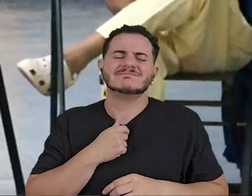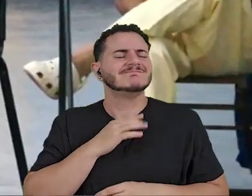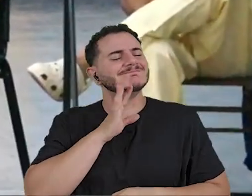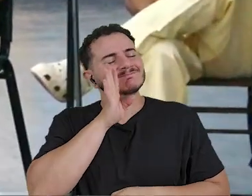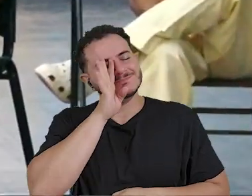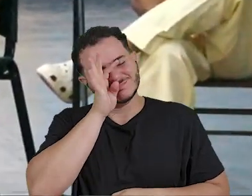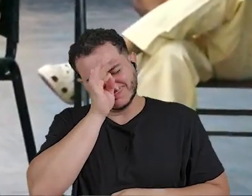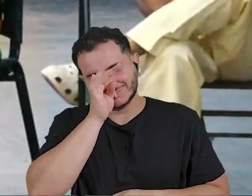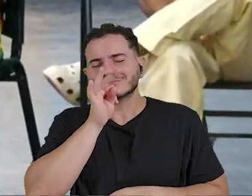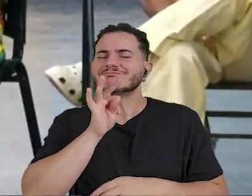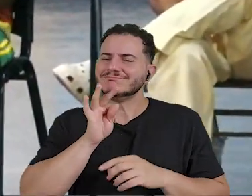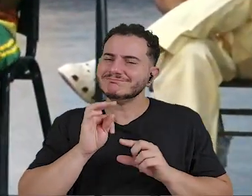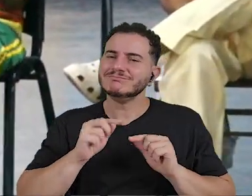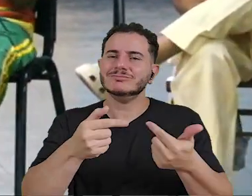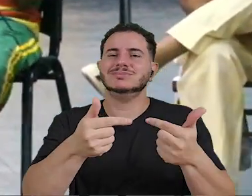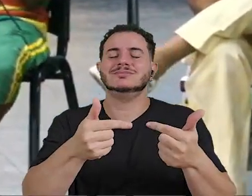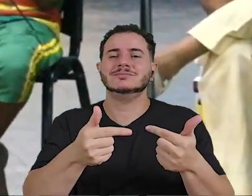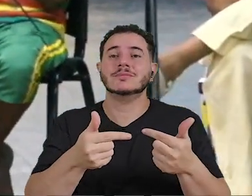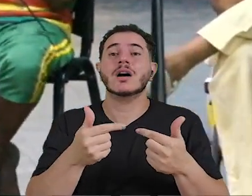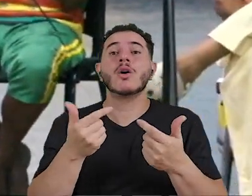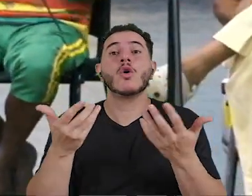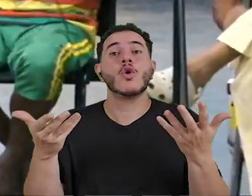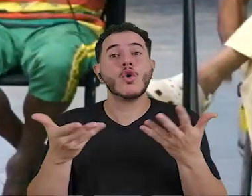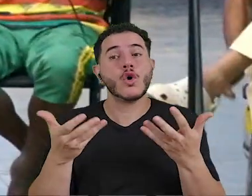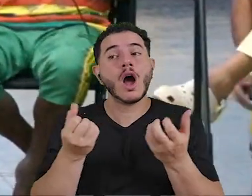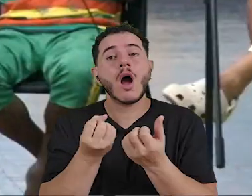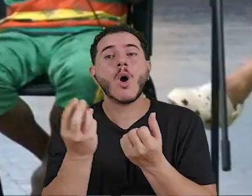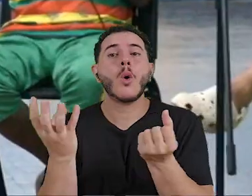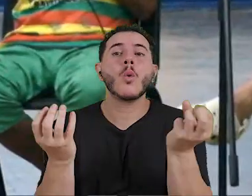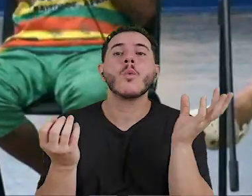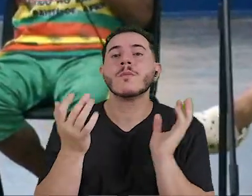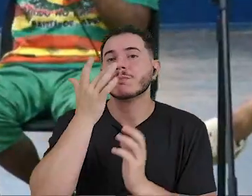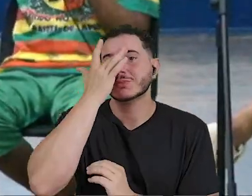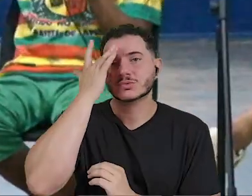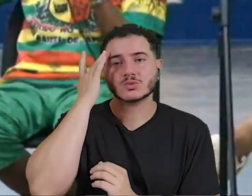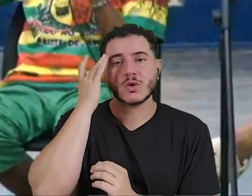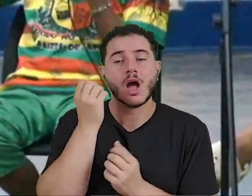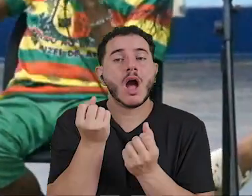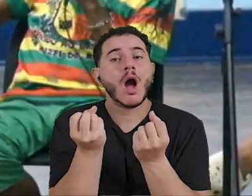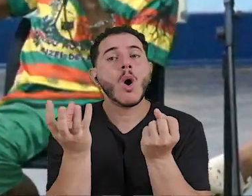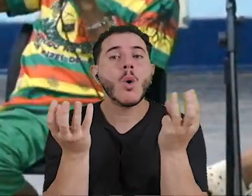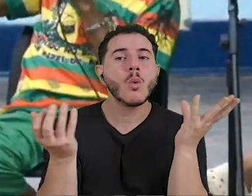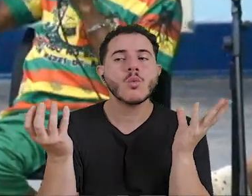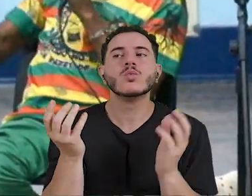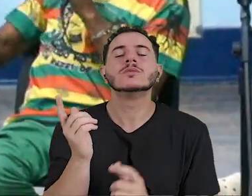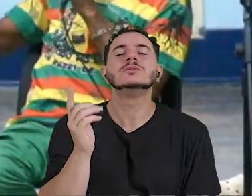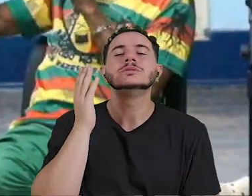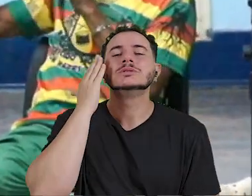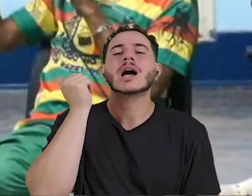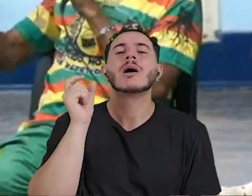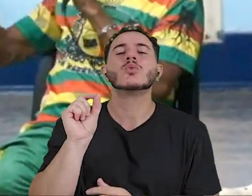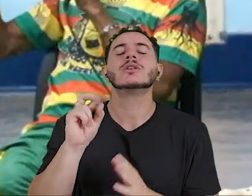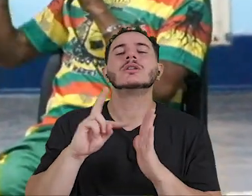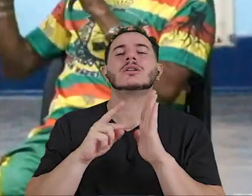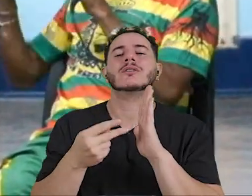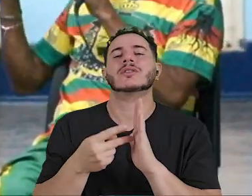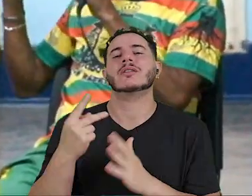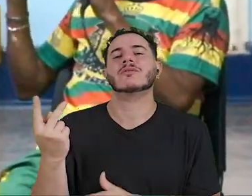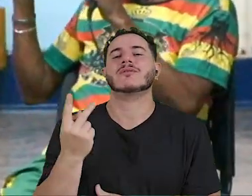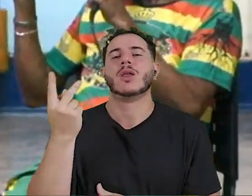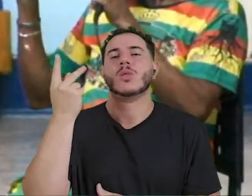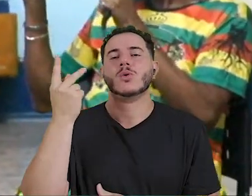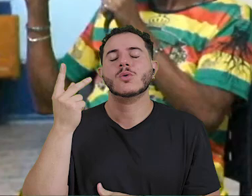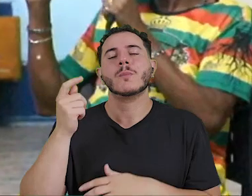Hoje, algumas pessoas, não todas, mas algumas pessoas sabem o valor que tem o maracatu.